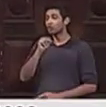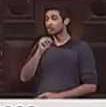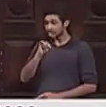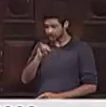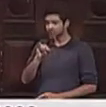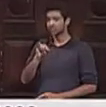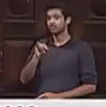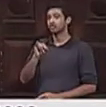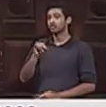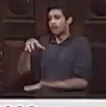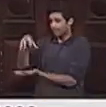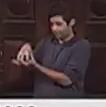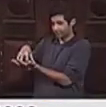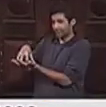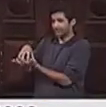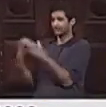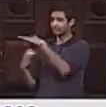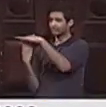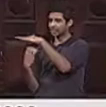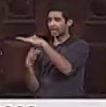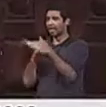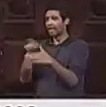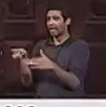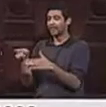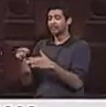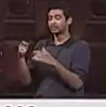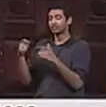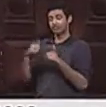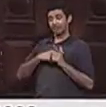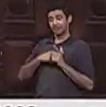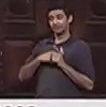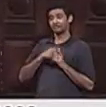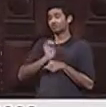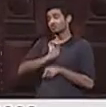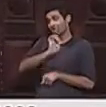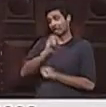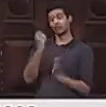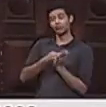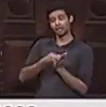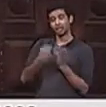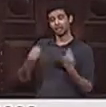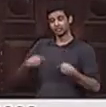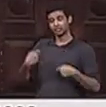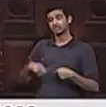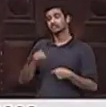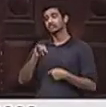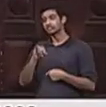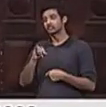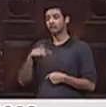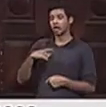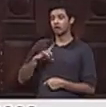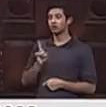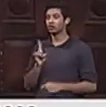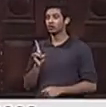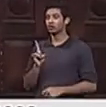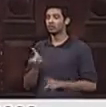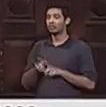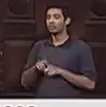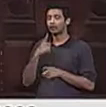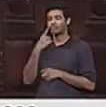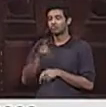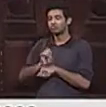Estado para que se possa promover, que mais não seja, um encontro de contas, para saber se o Estado vai abater da dívida que tem